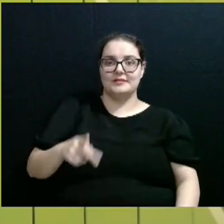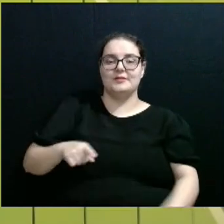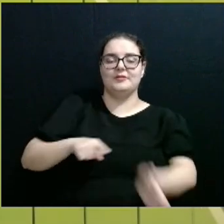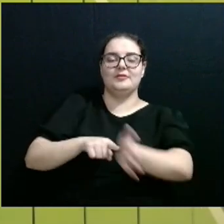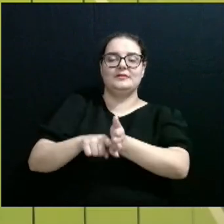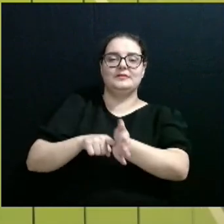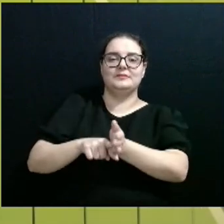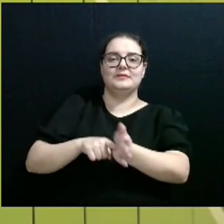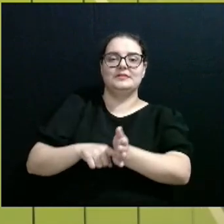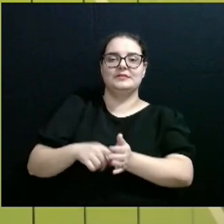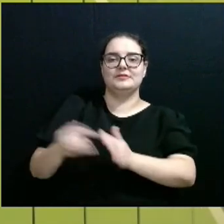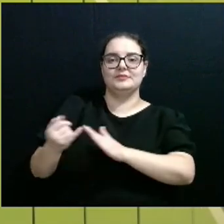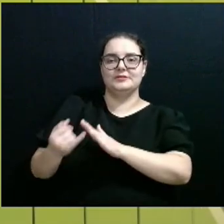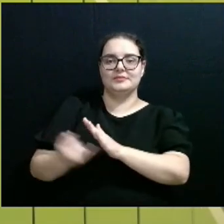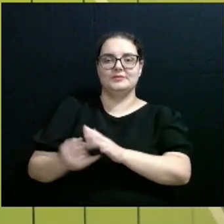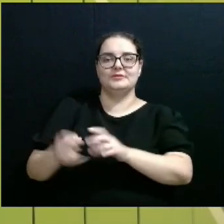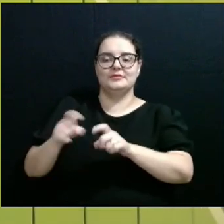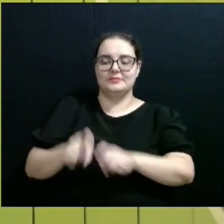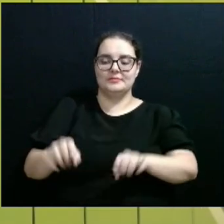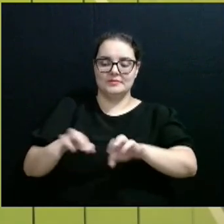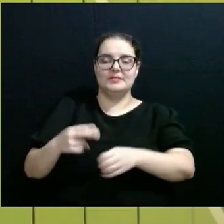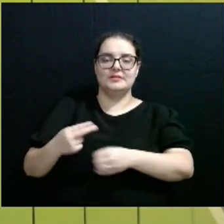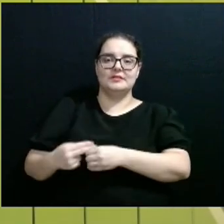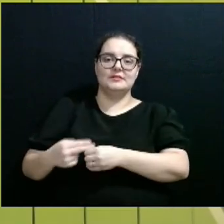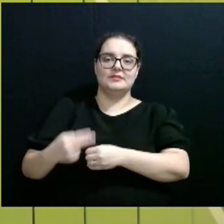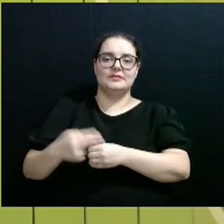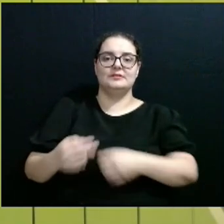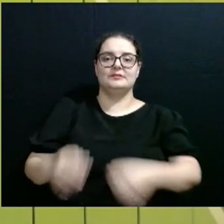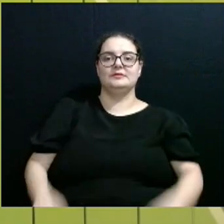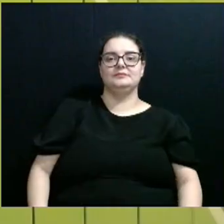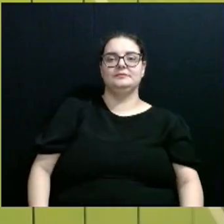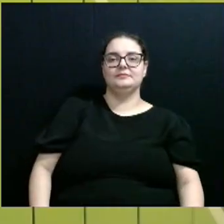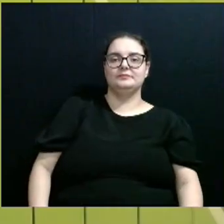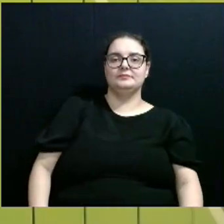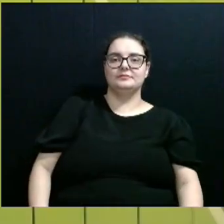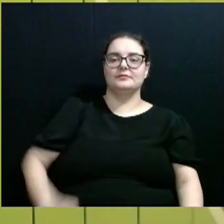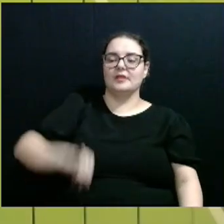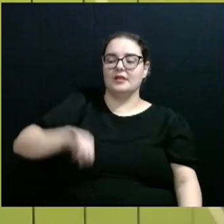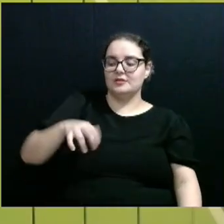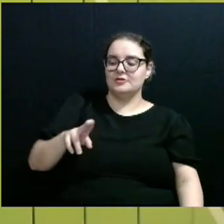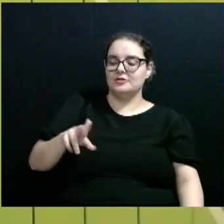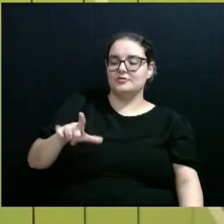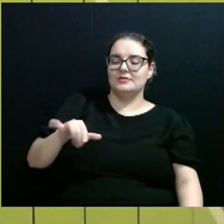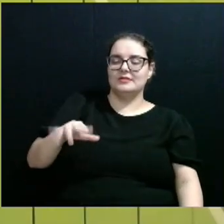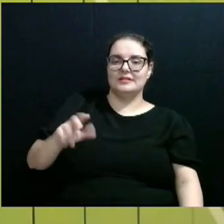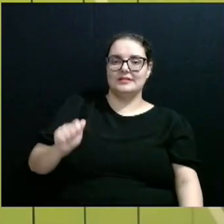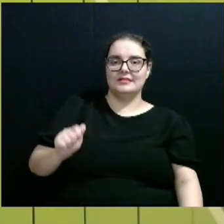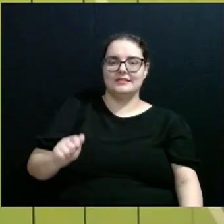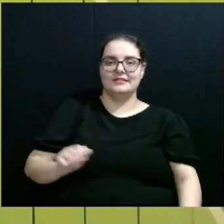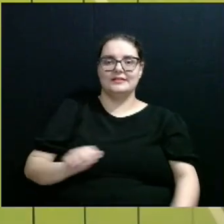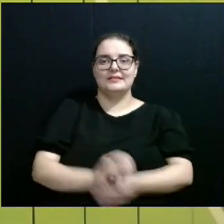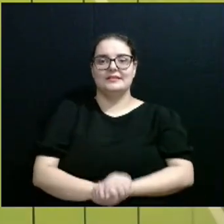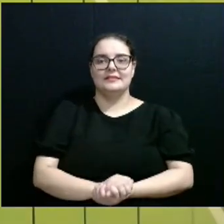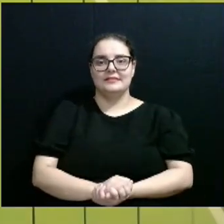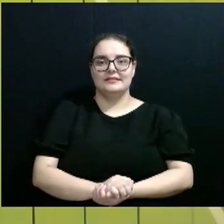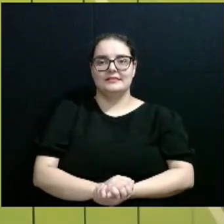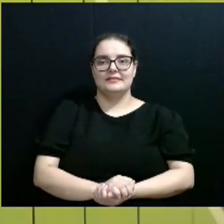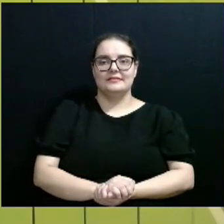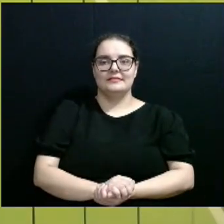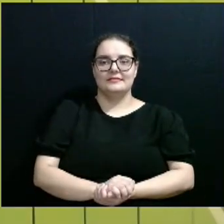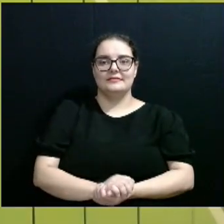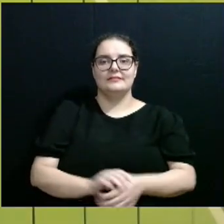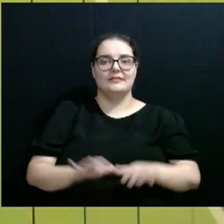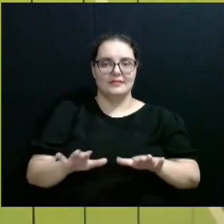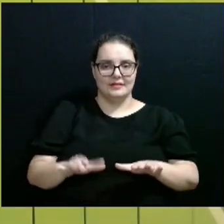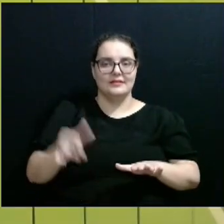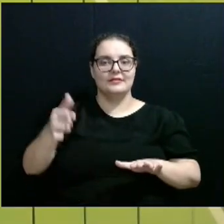de Computação da Unicamp, a Universidade Estadual de Campinas, Juliana Fraita Borim. Olha, aqui continue com a